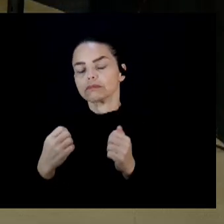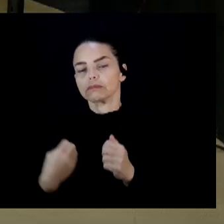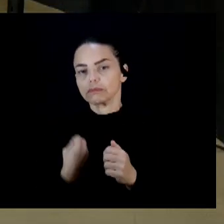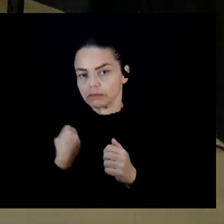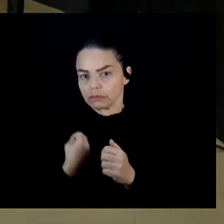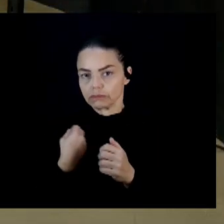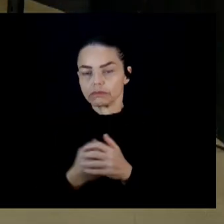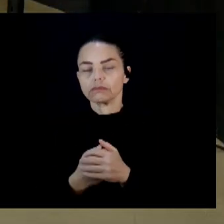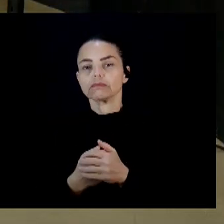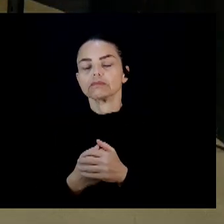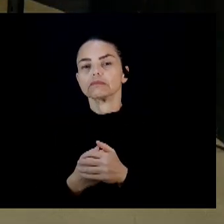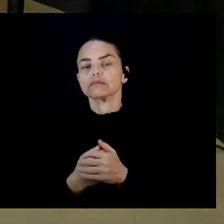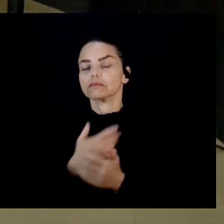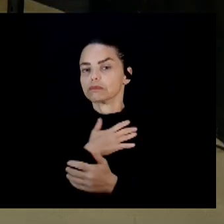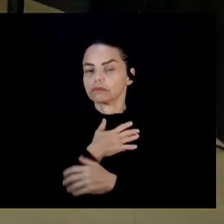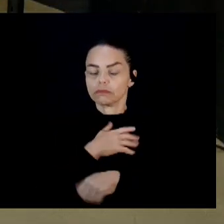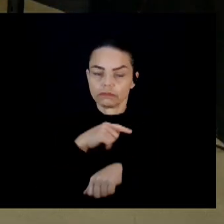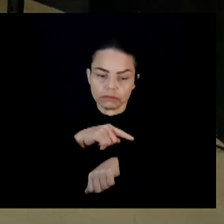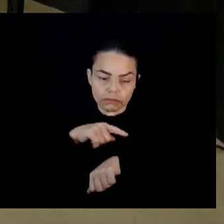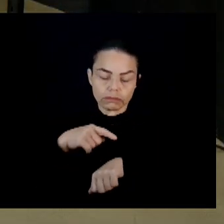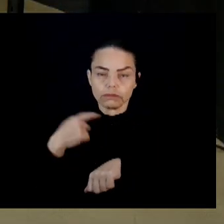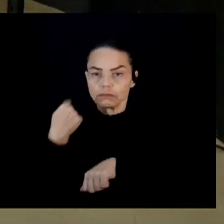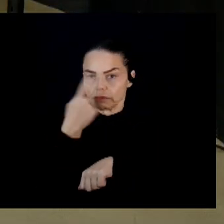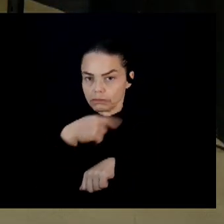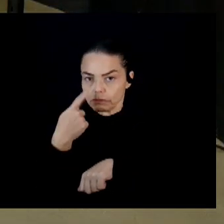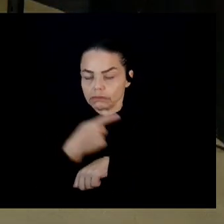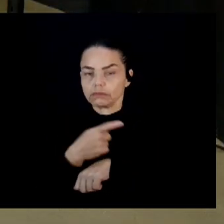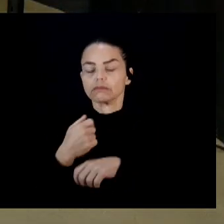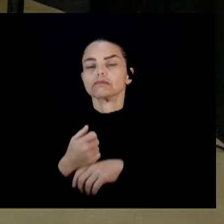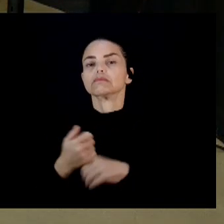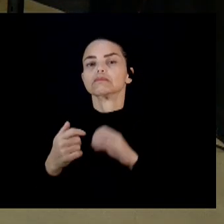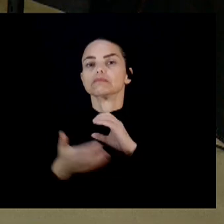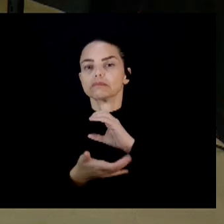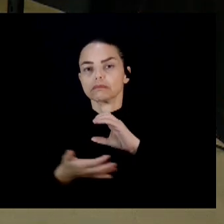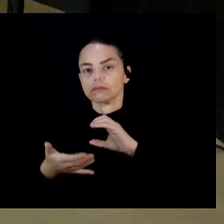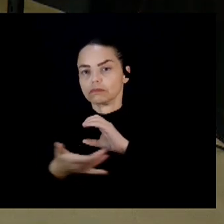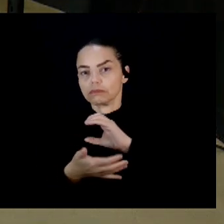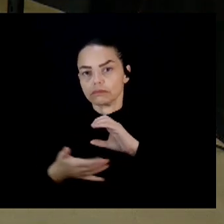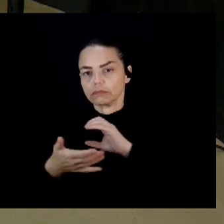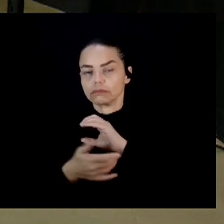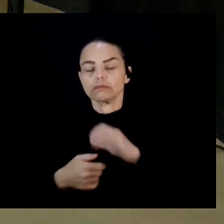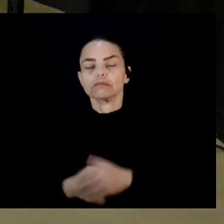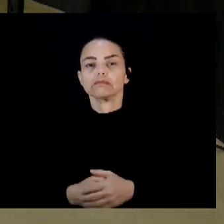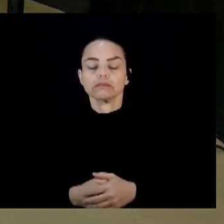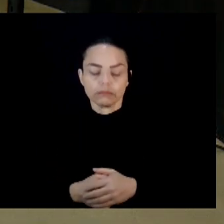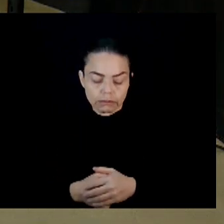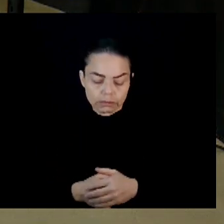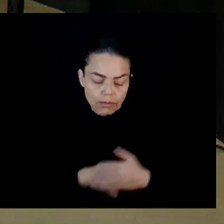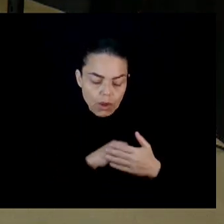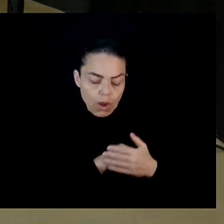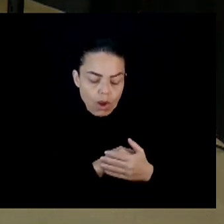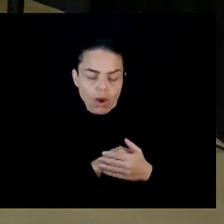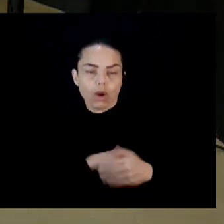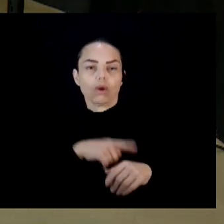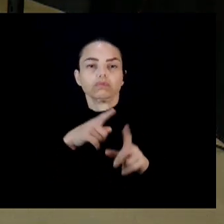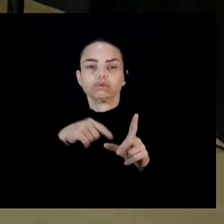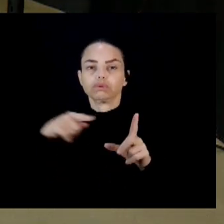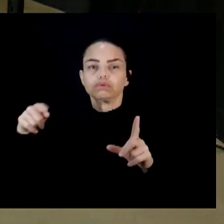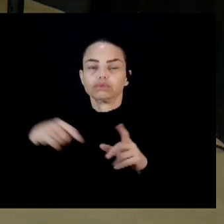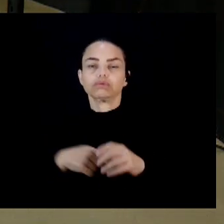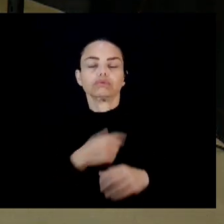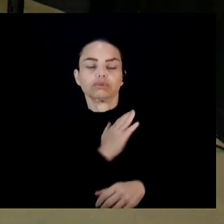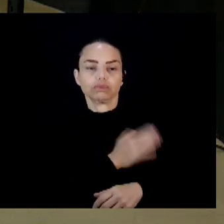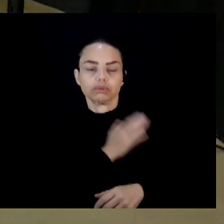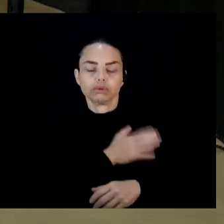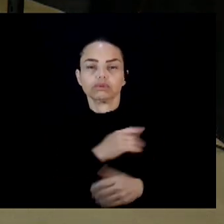meu relógio mostra calorias, frequência cardíaca e vários números. Até que ponto esses dados ajudam e quando é